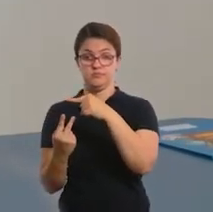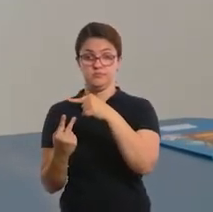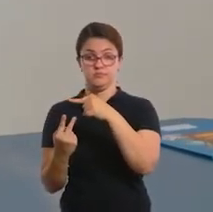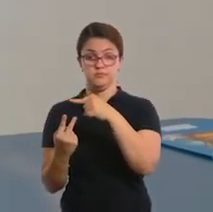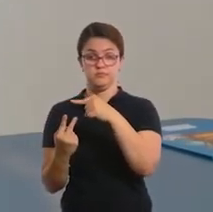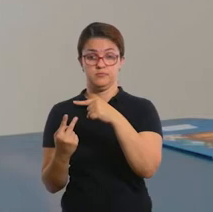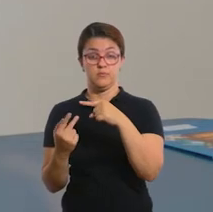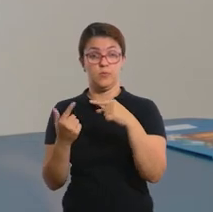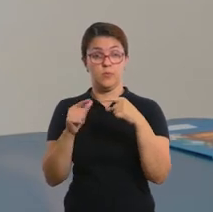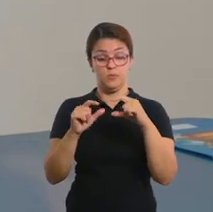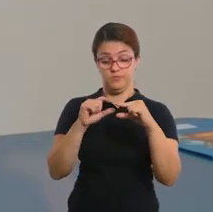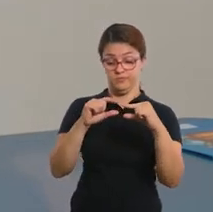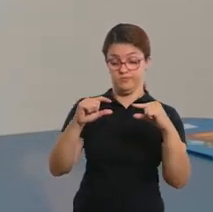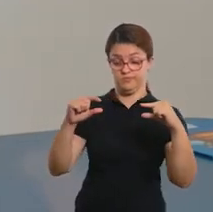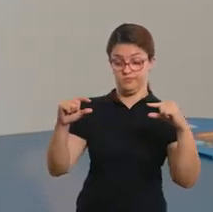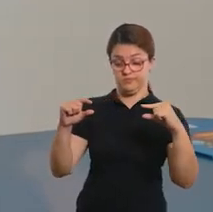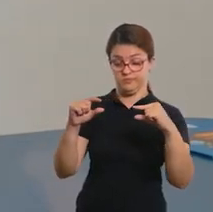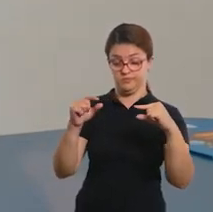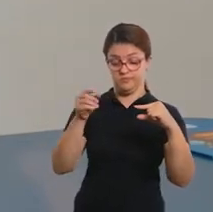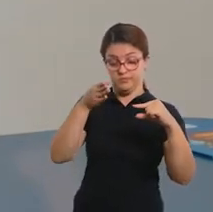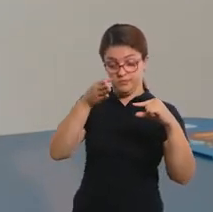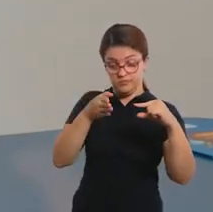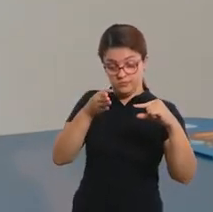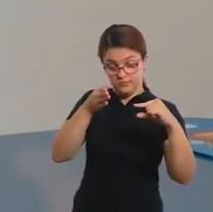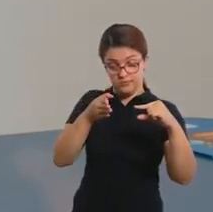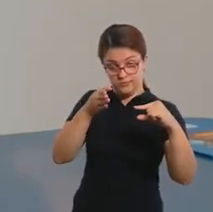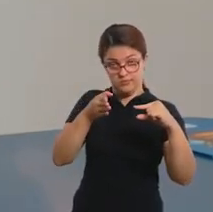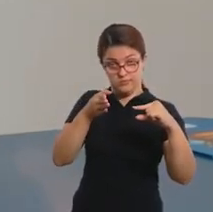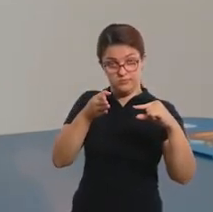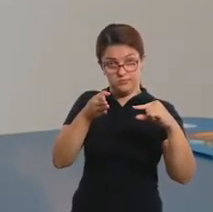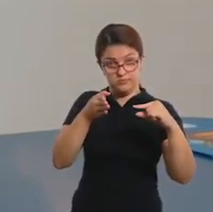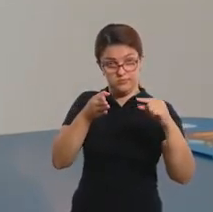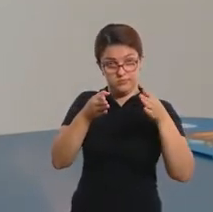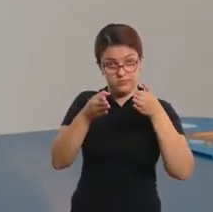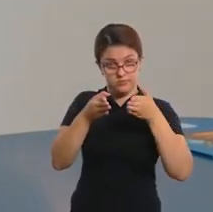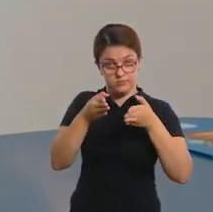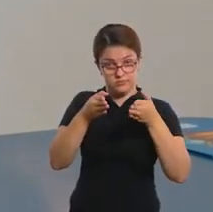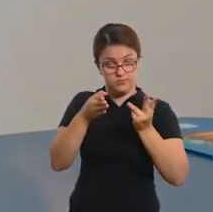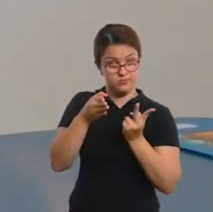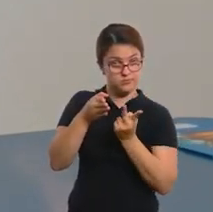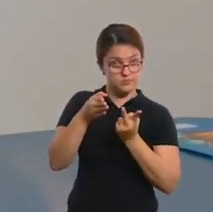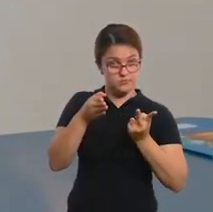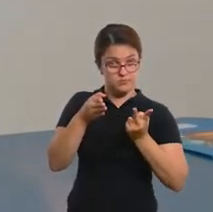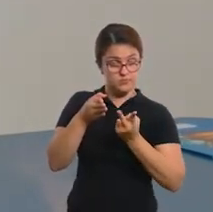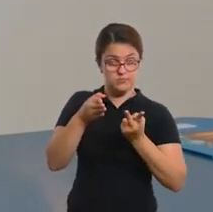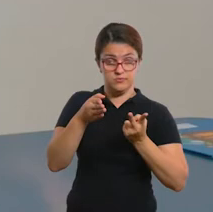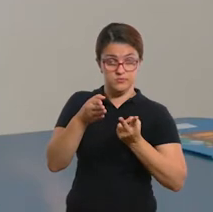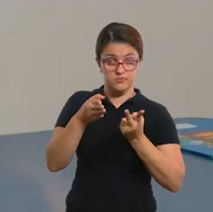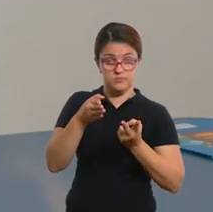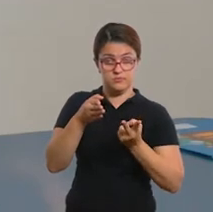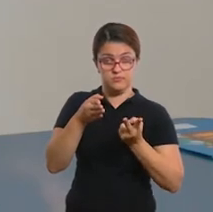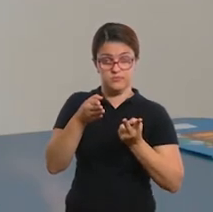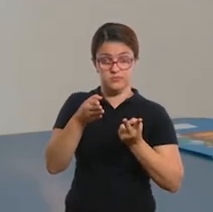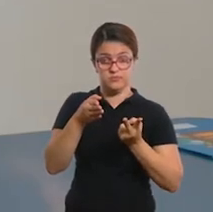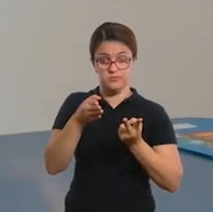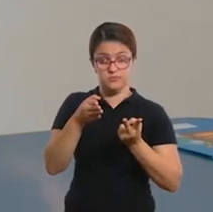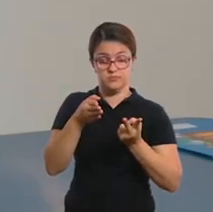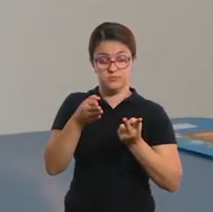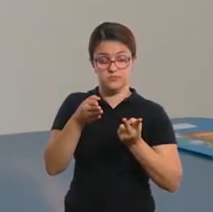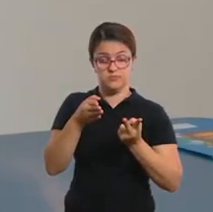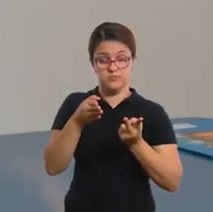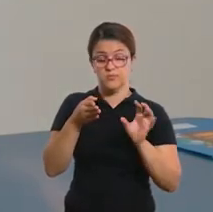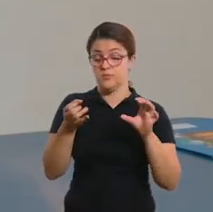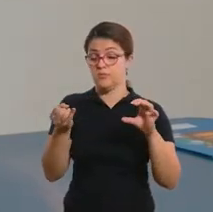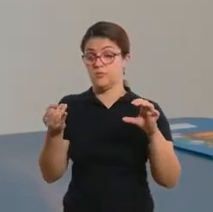trouxe uma barra onde eu dividi em quatro partes iguais. E eu considerei duas